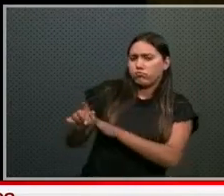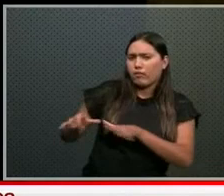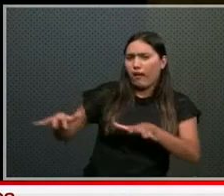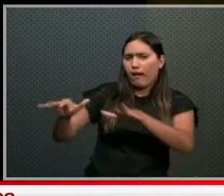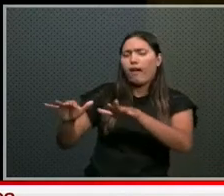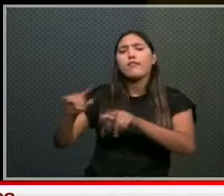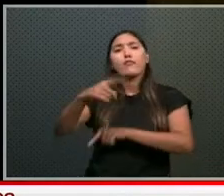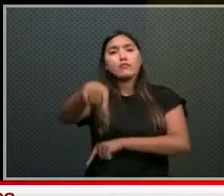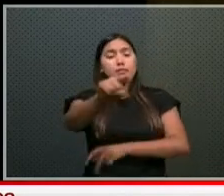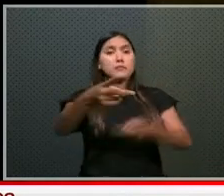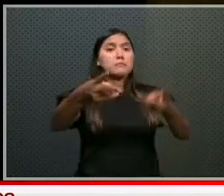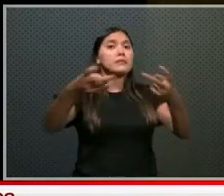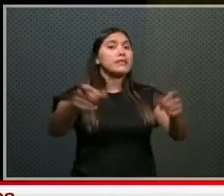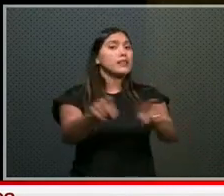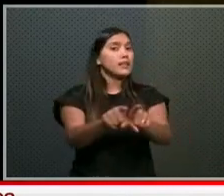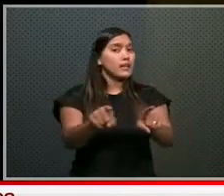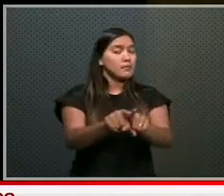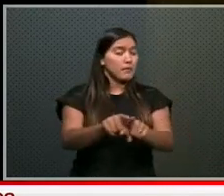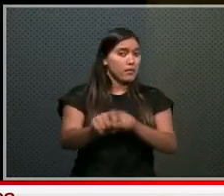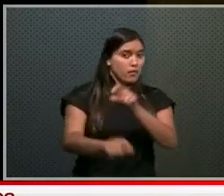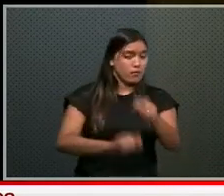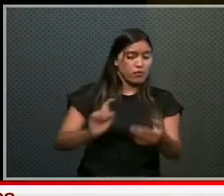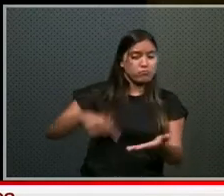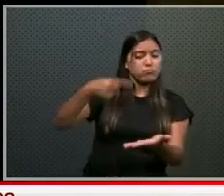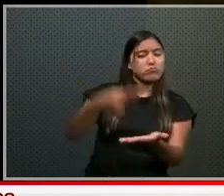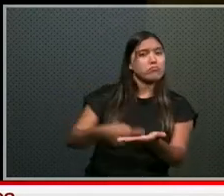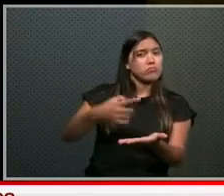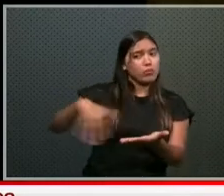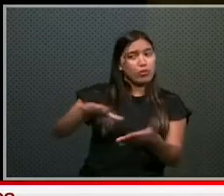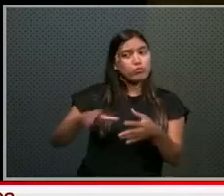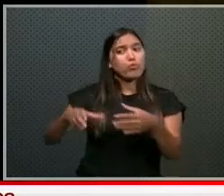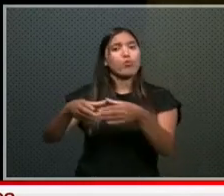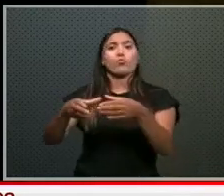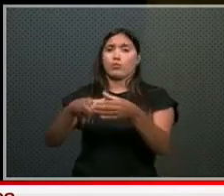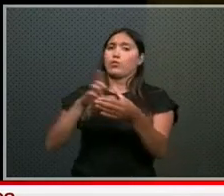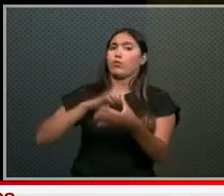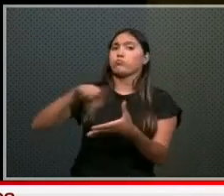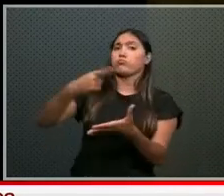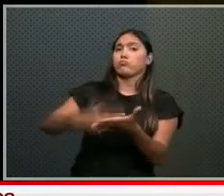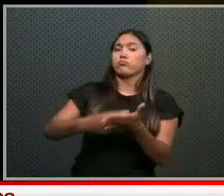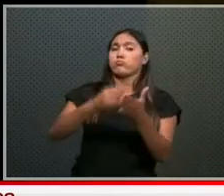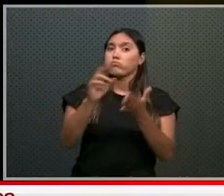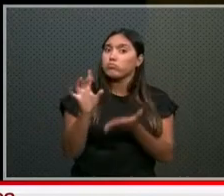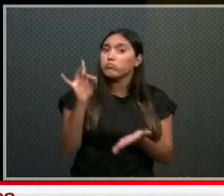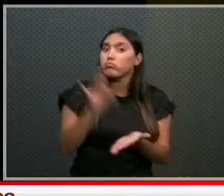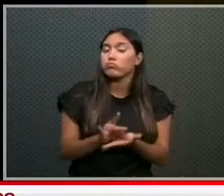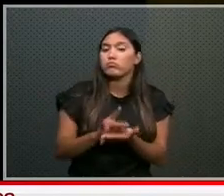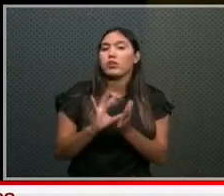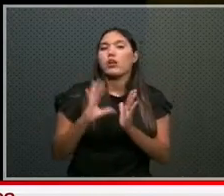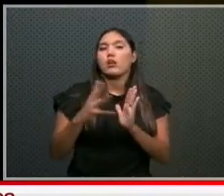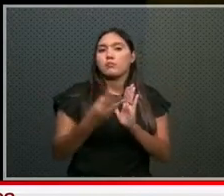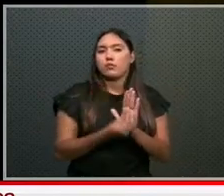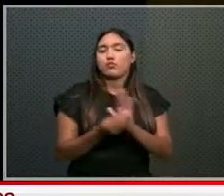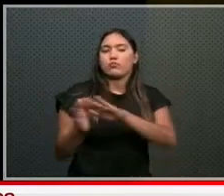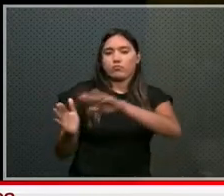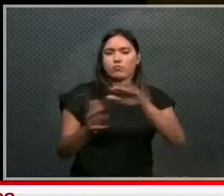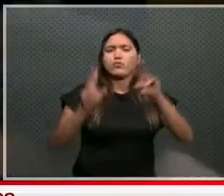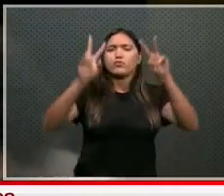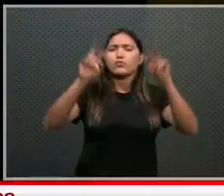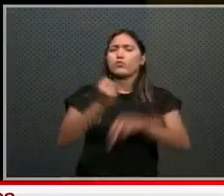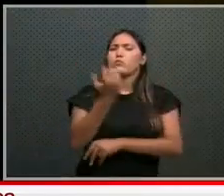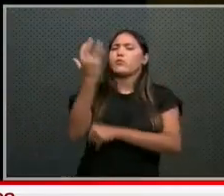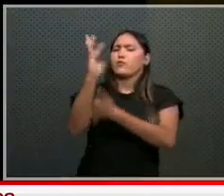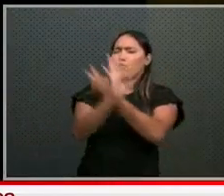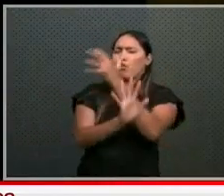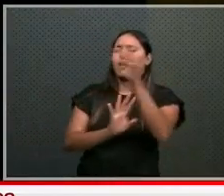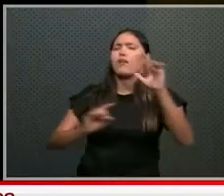percebam que a nossa agenda é uma agenda tenta realidade Amazônica Florestal senhores grande